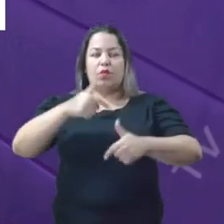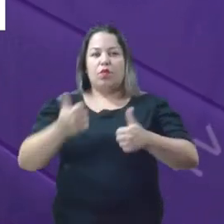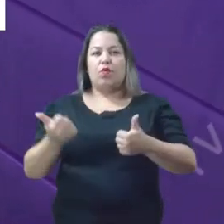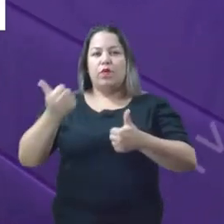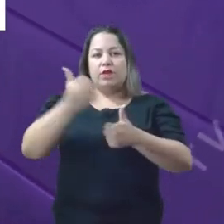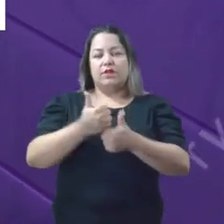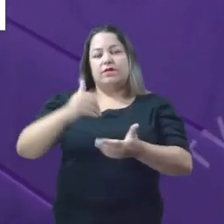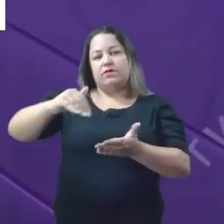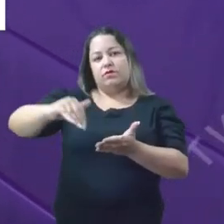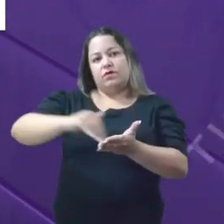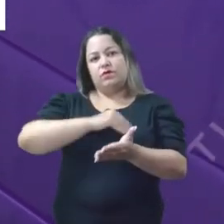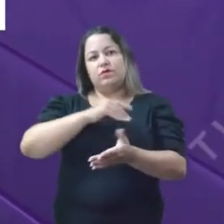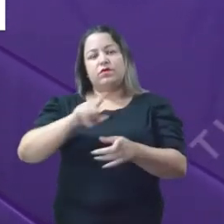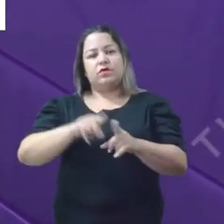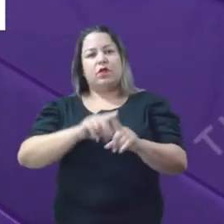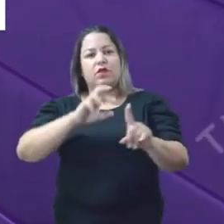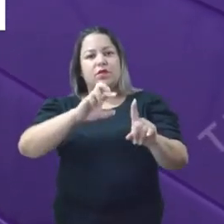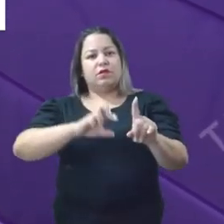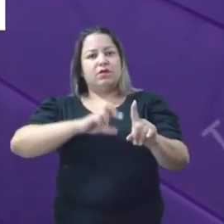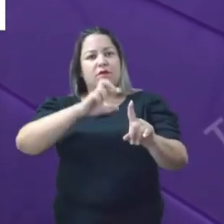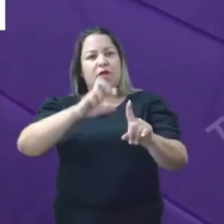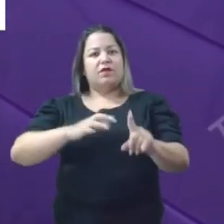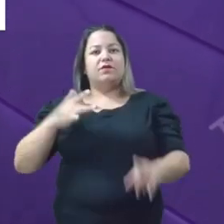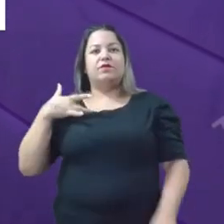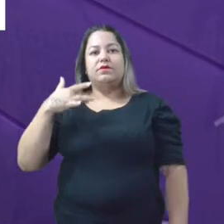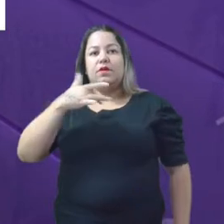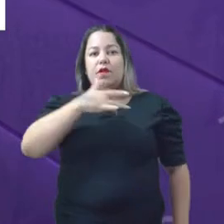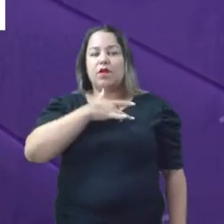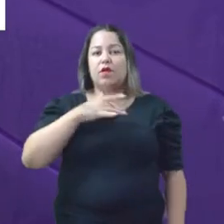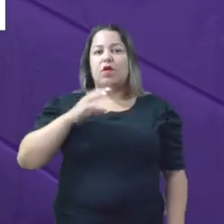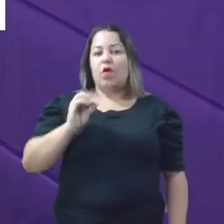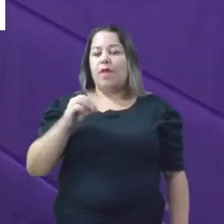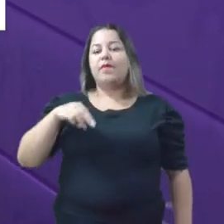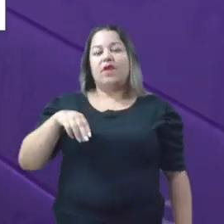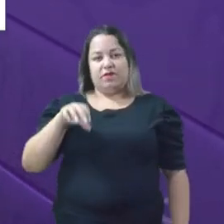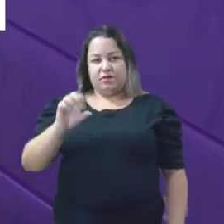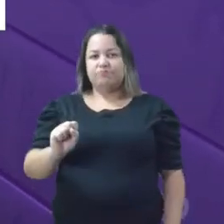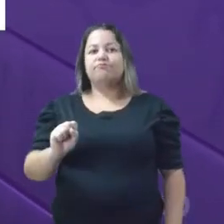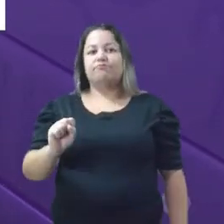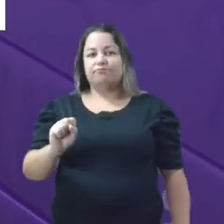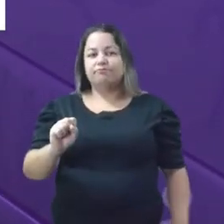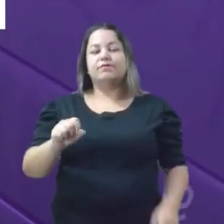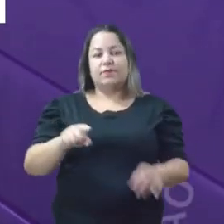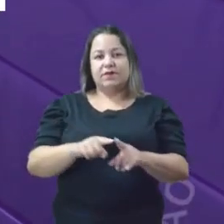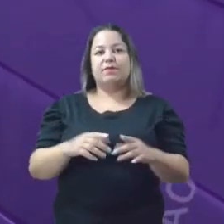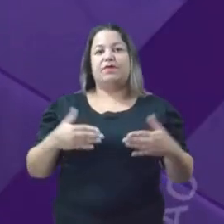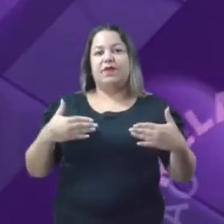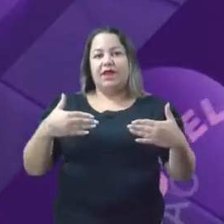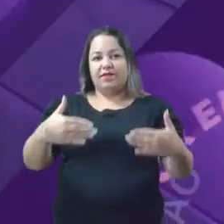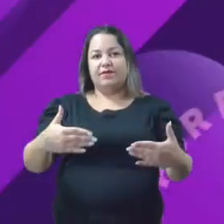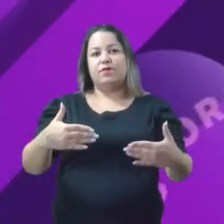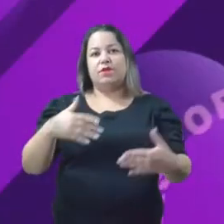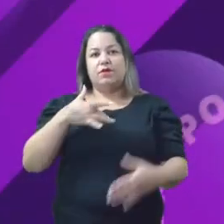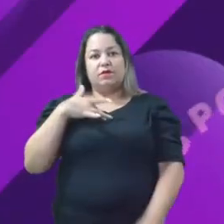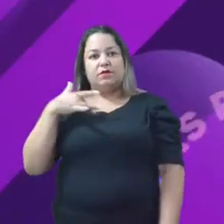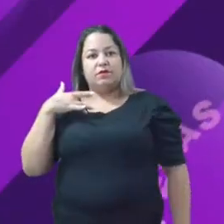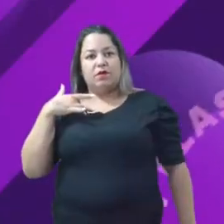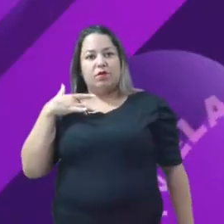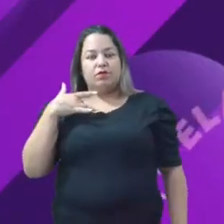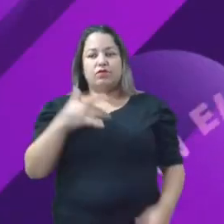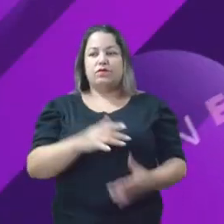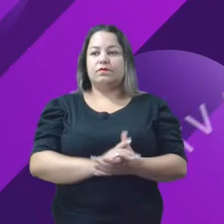na Secretaria de Atenção Primária à Saúde do MS, o Ministério da Saúde.